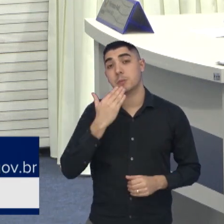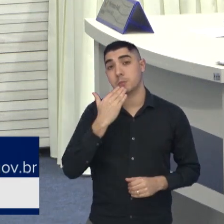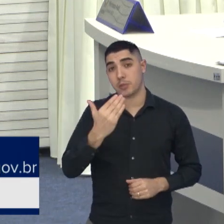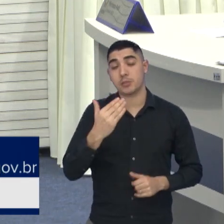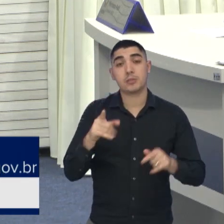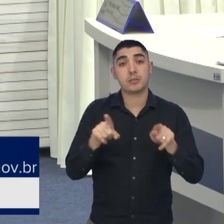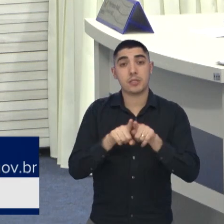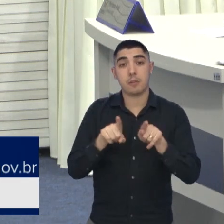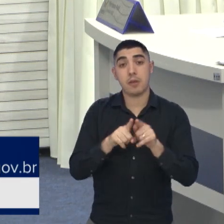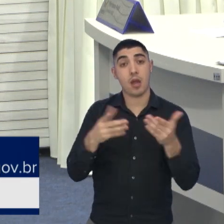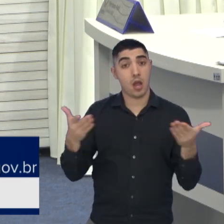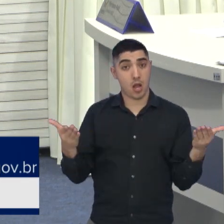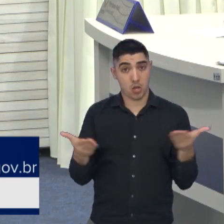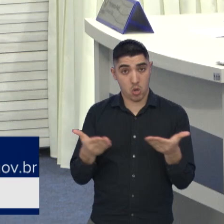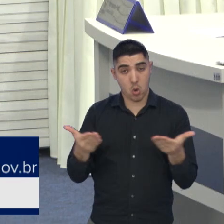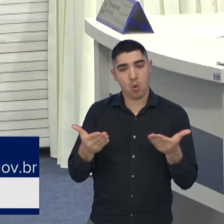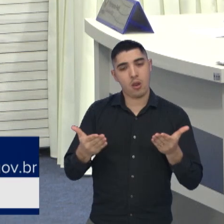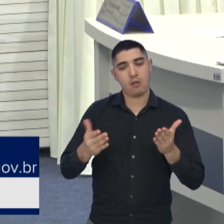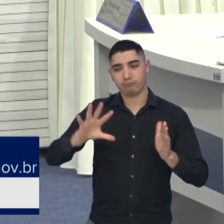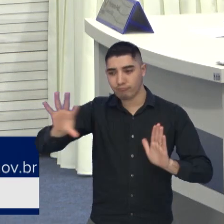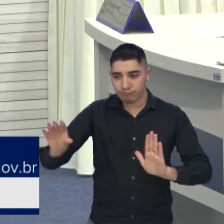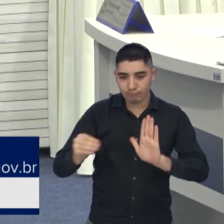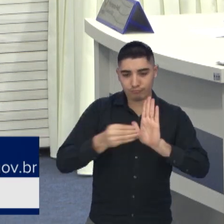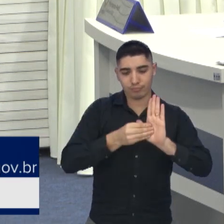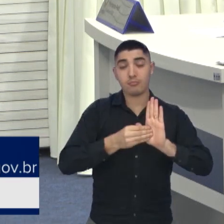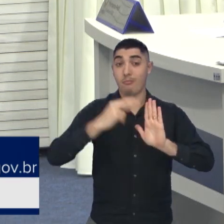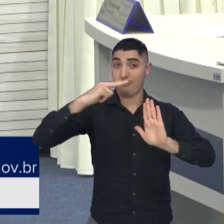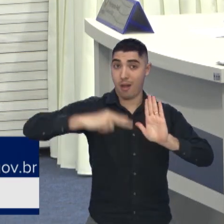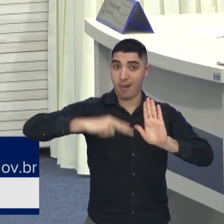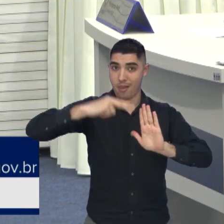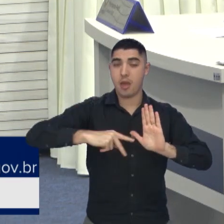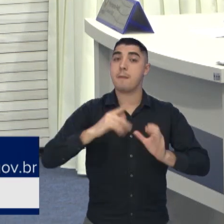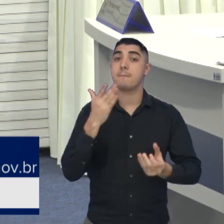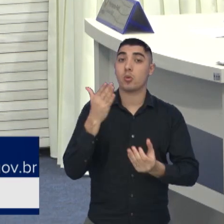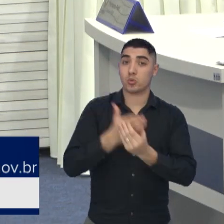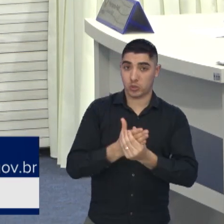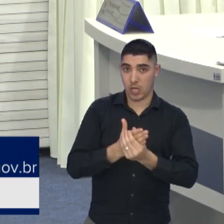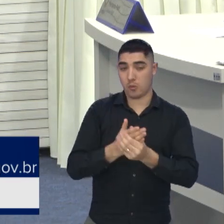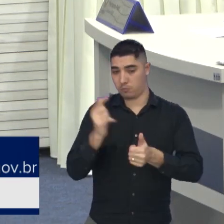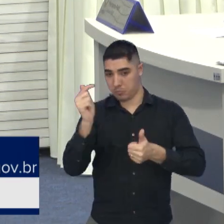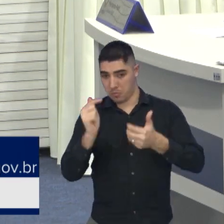Solicito inclusão para a leitura dos processos